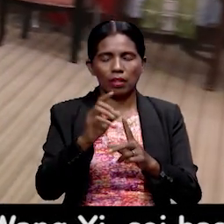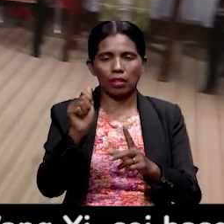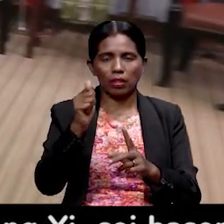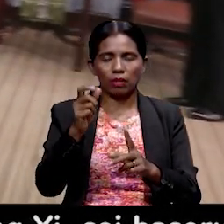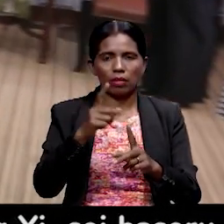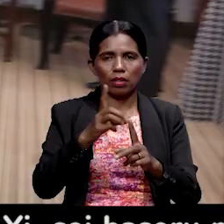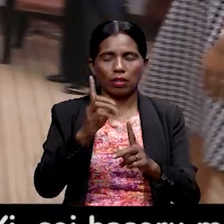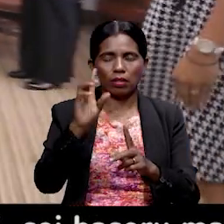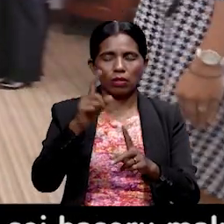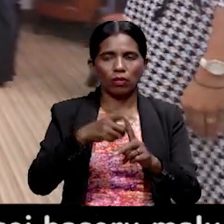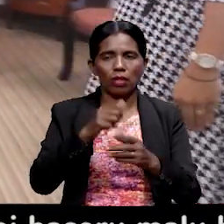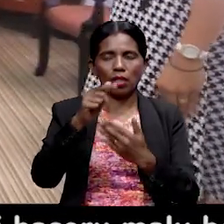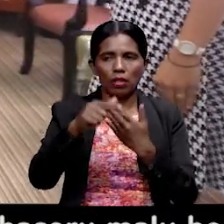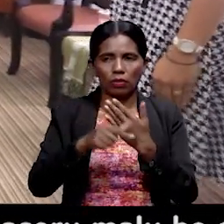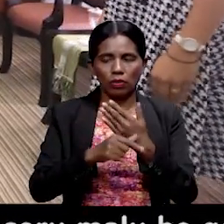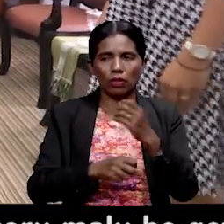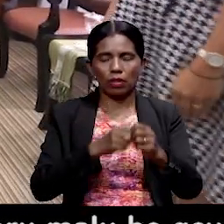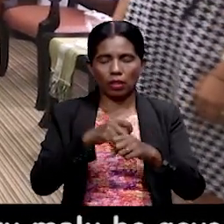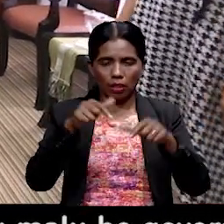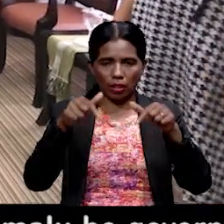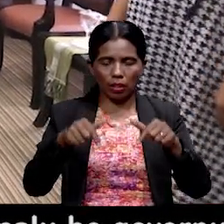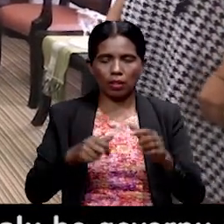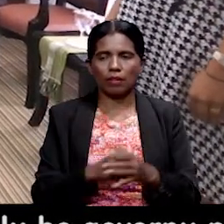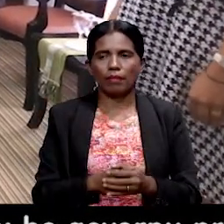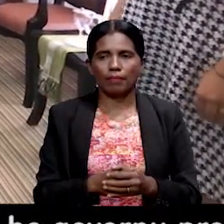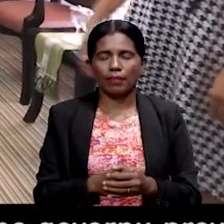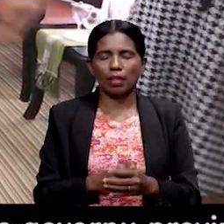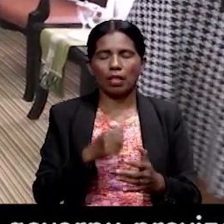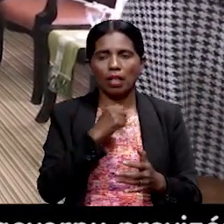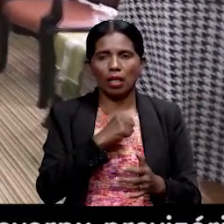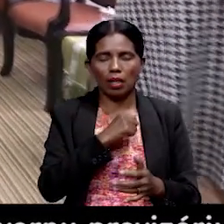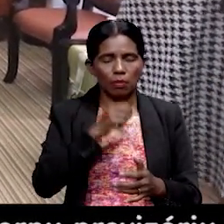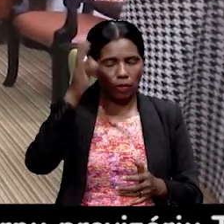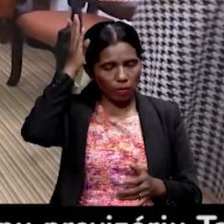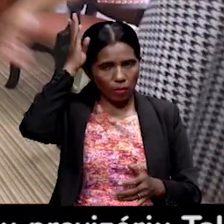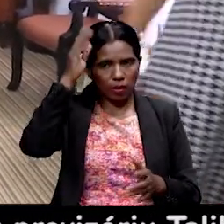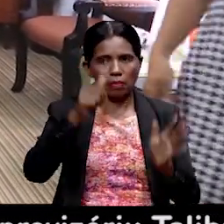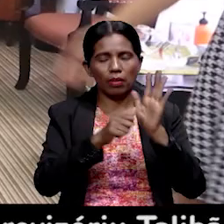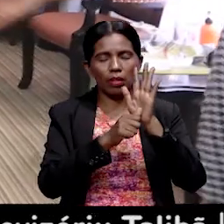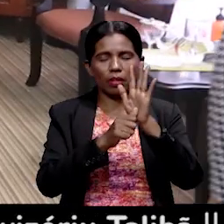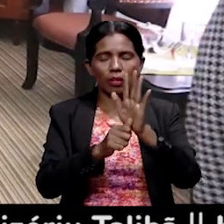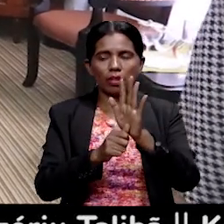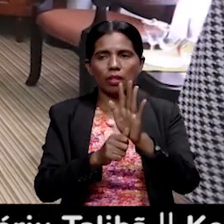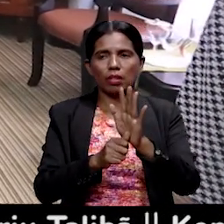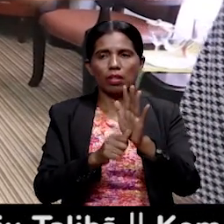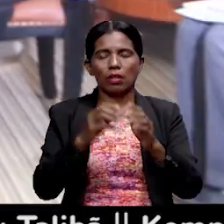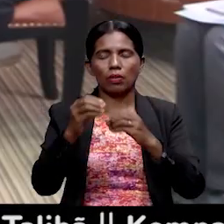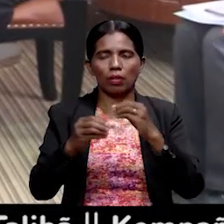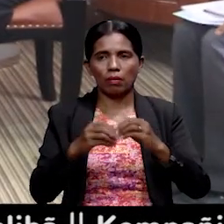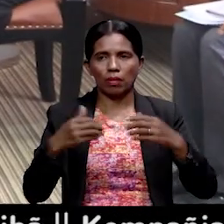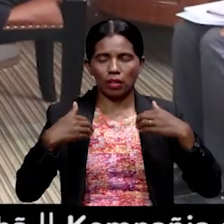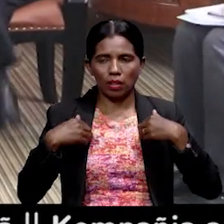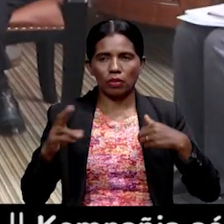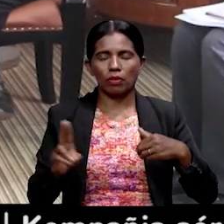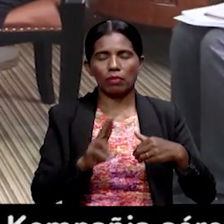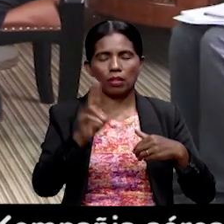hat fulan agosto tinang ne Dom Virgílio do Carmo da Silva SDB apresenta iniciativa con a criação